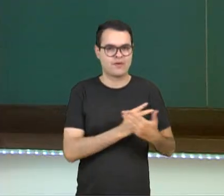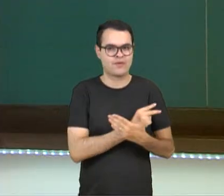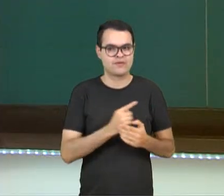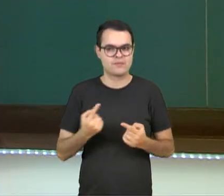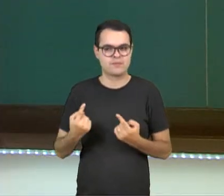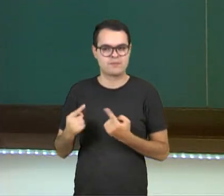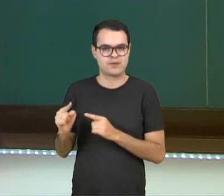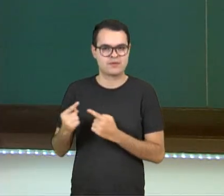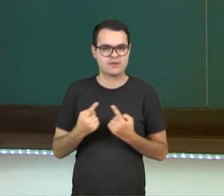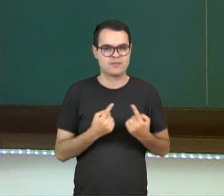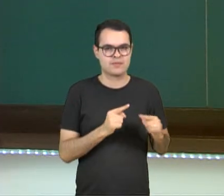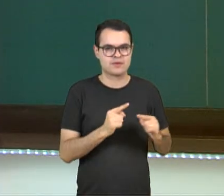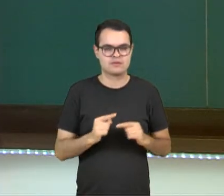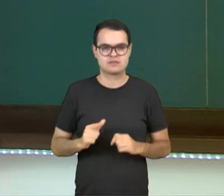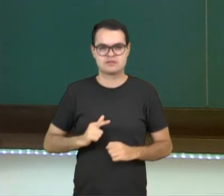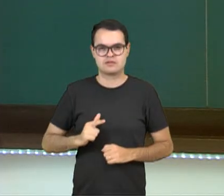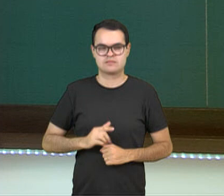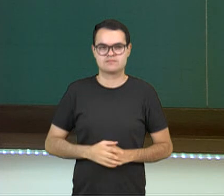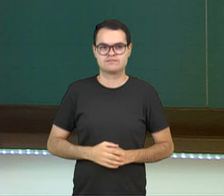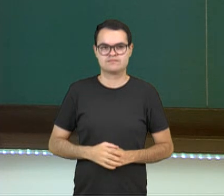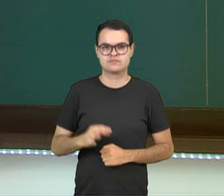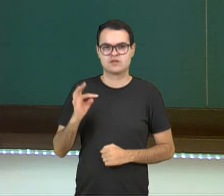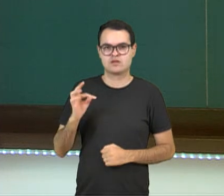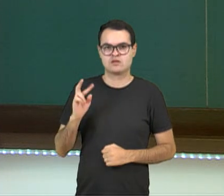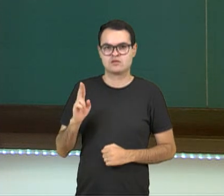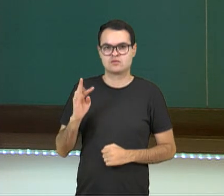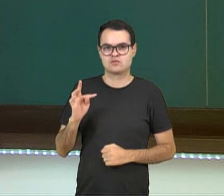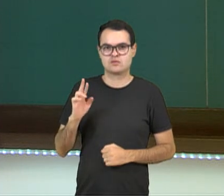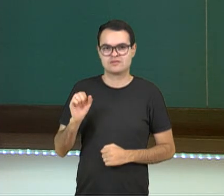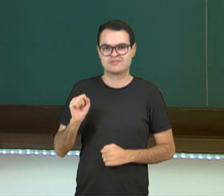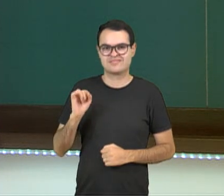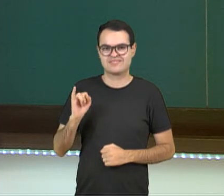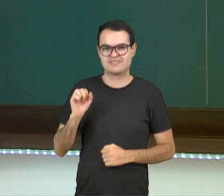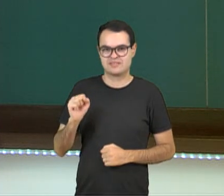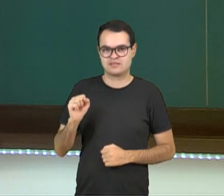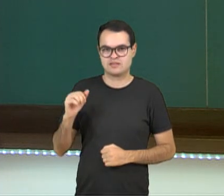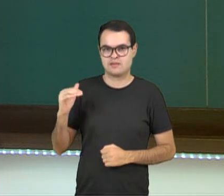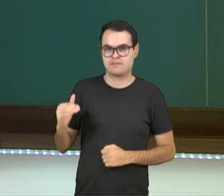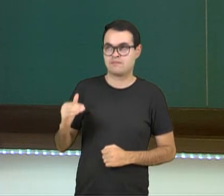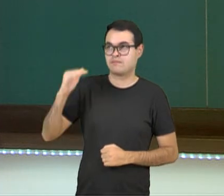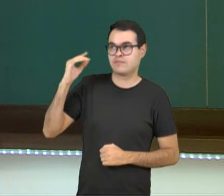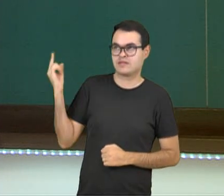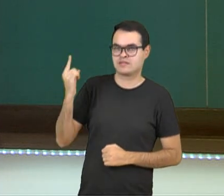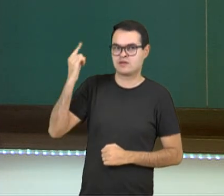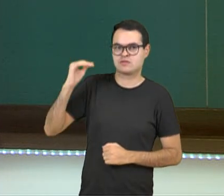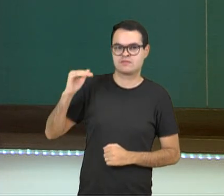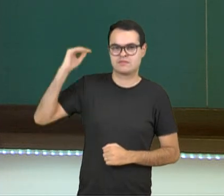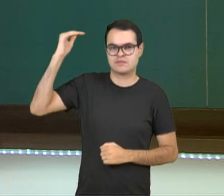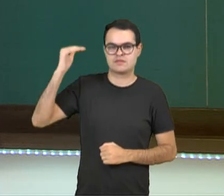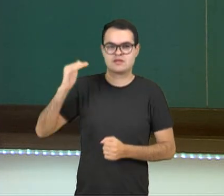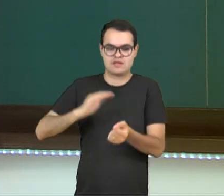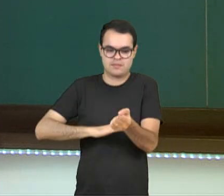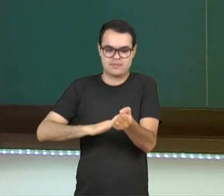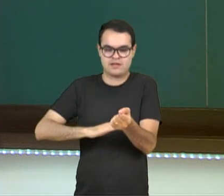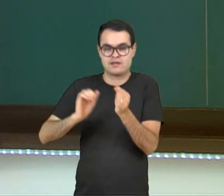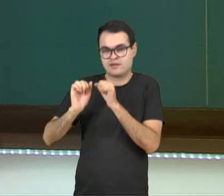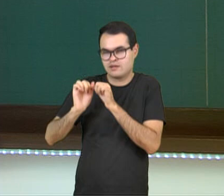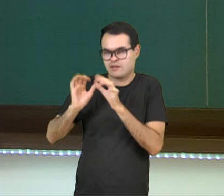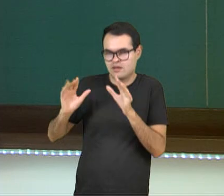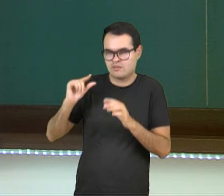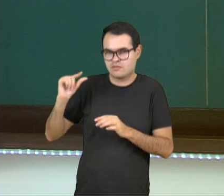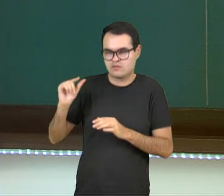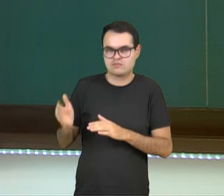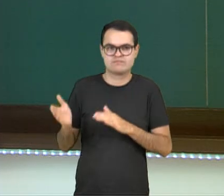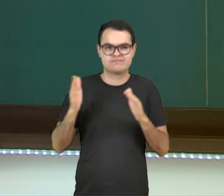gente tem que entender, os Tutsis são mais altos, com a cor de pele um pouquinho mais clara.